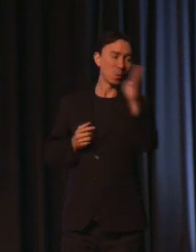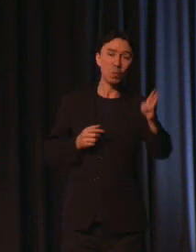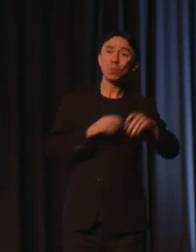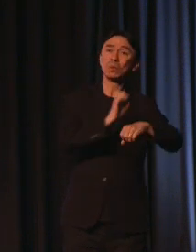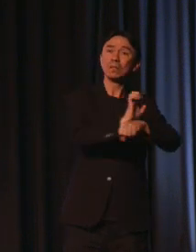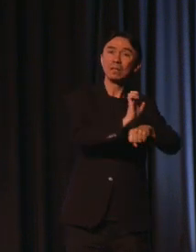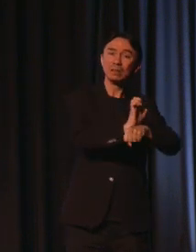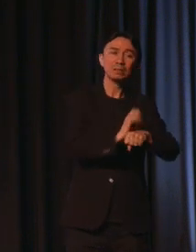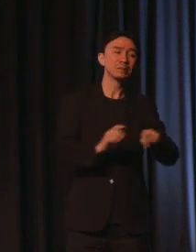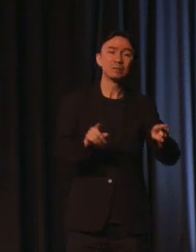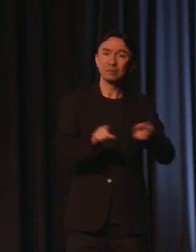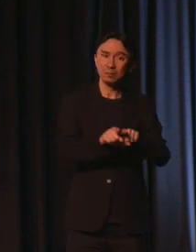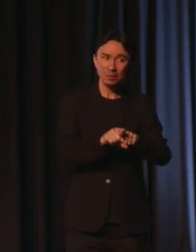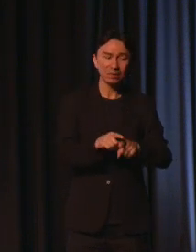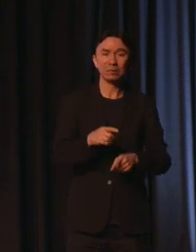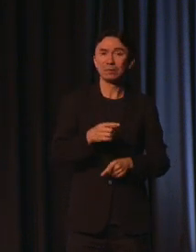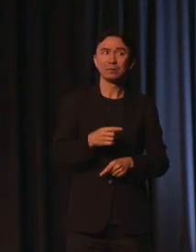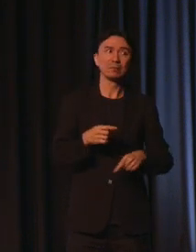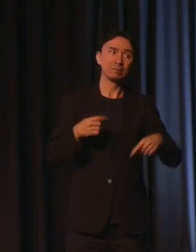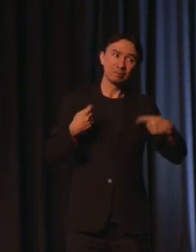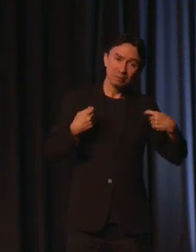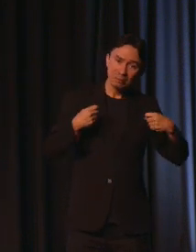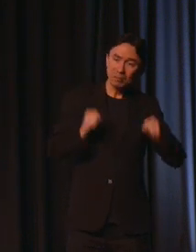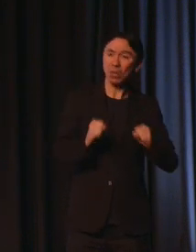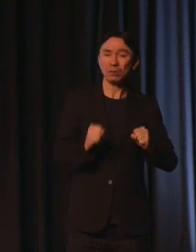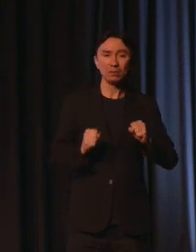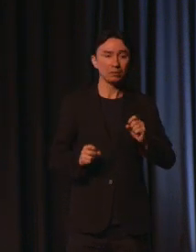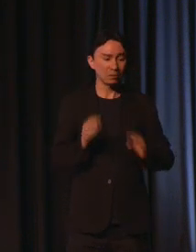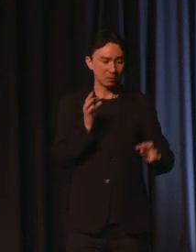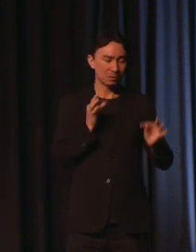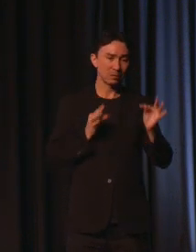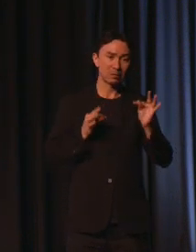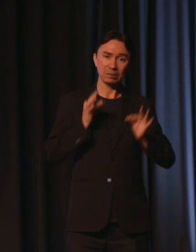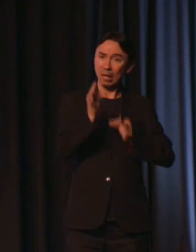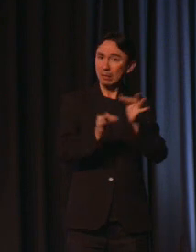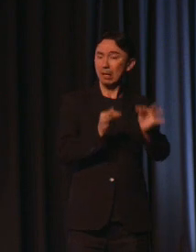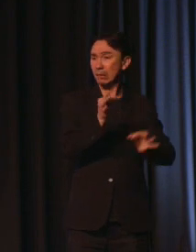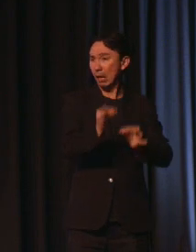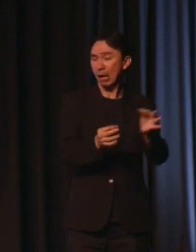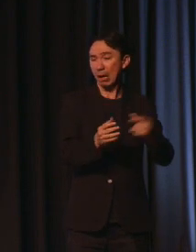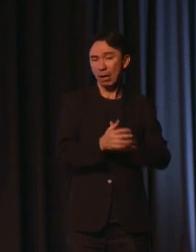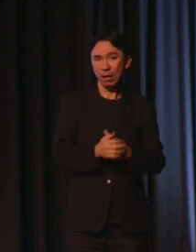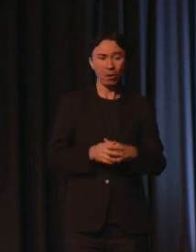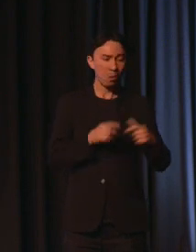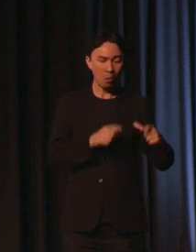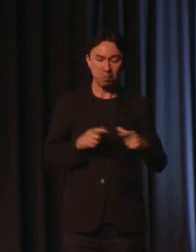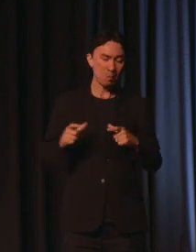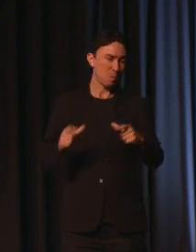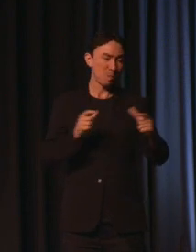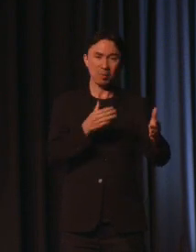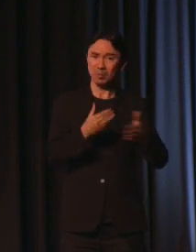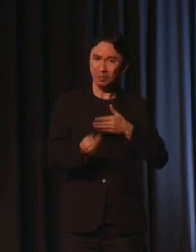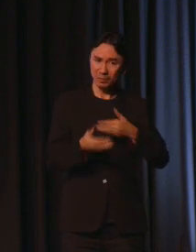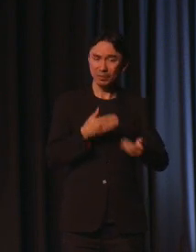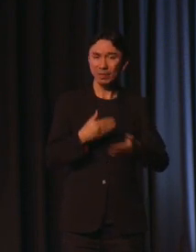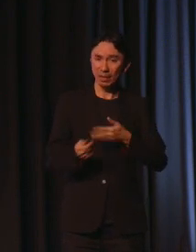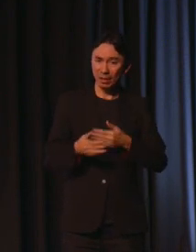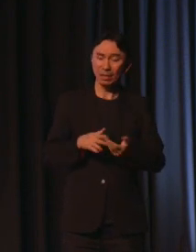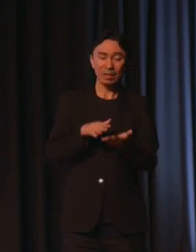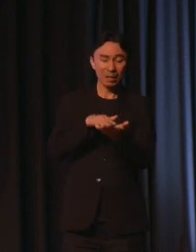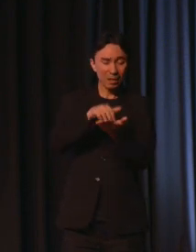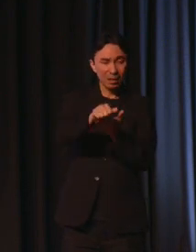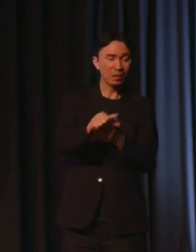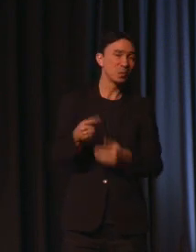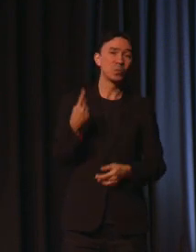o cadastro é único, então ele pode tratar aqui ou lá, ele pode tratar em trânsito, então o tratamento dele é garantido onde ele